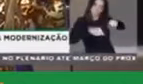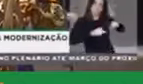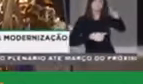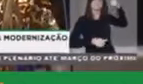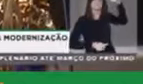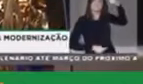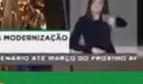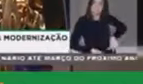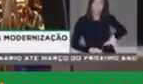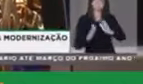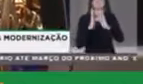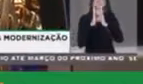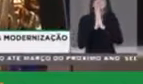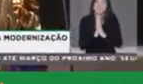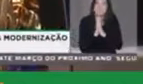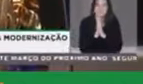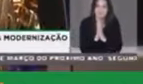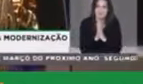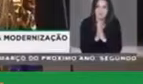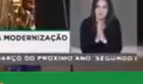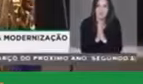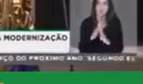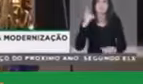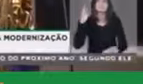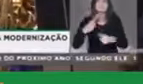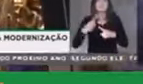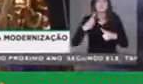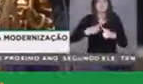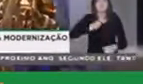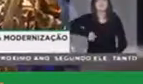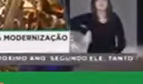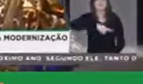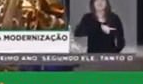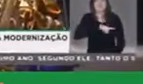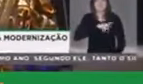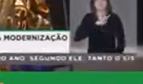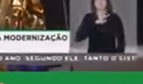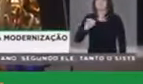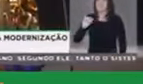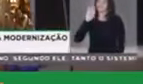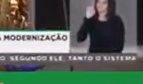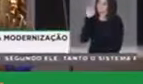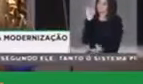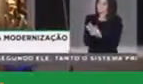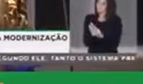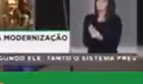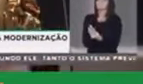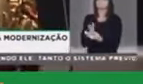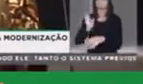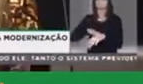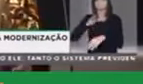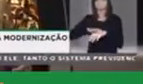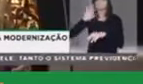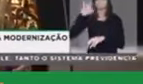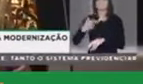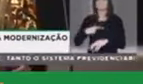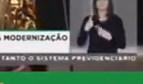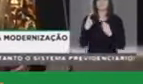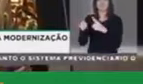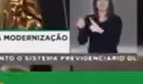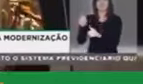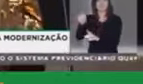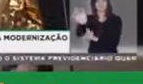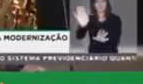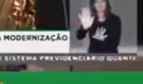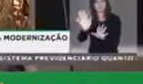reponha este quadro, porque nós estaremos tomando a providência. Não contra Vossa